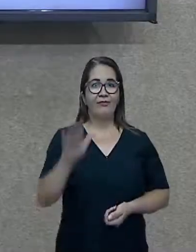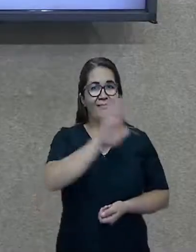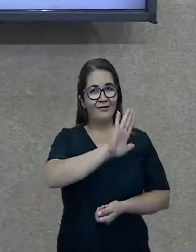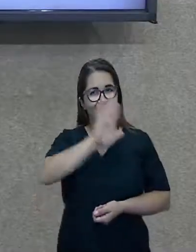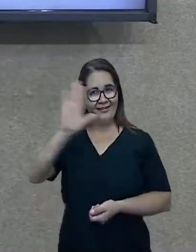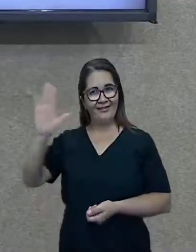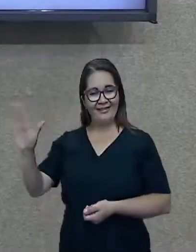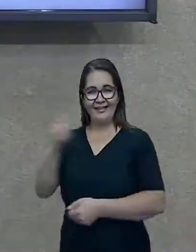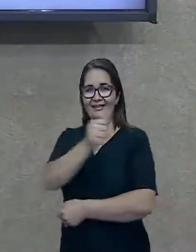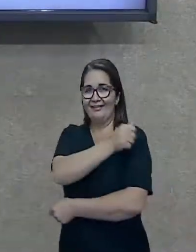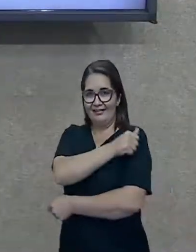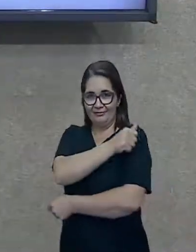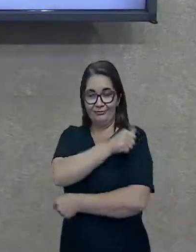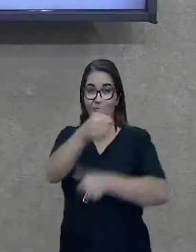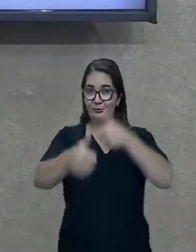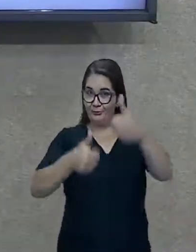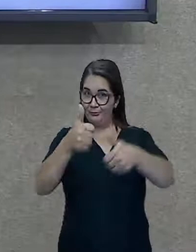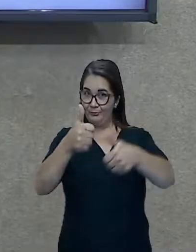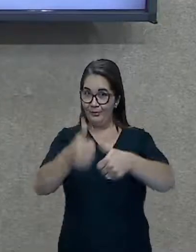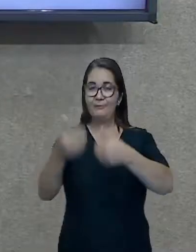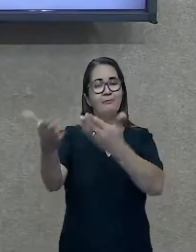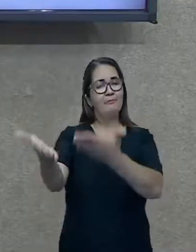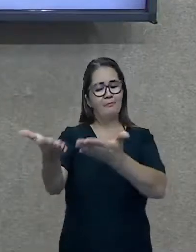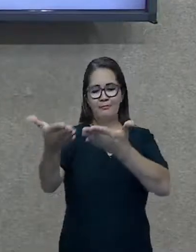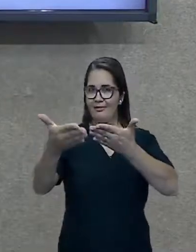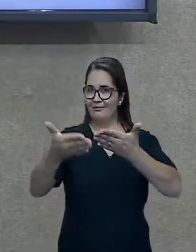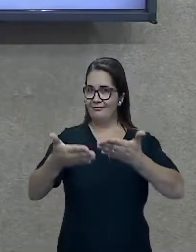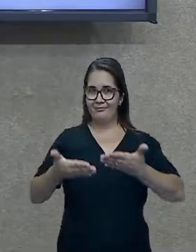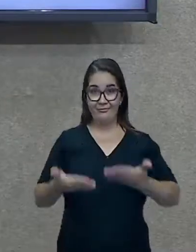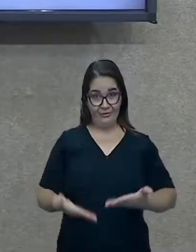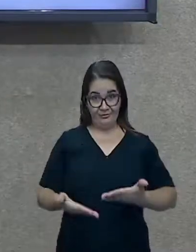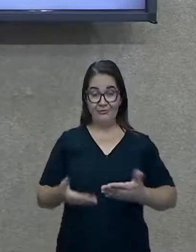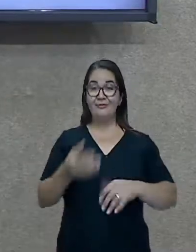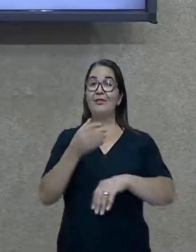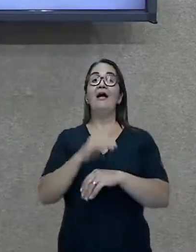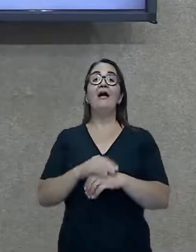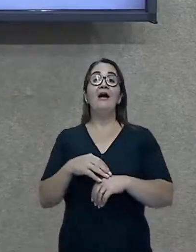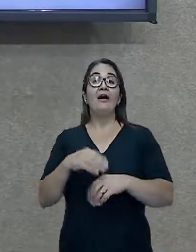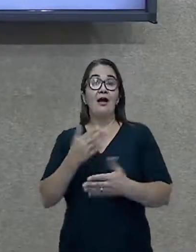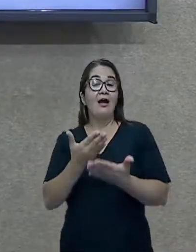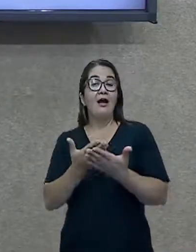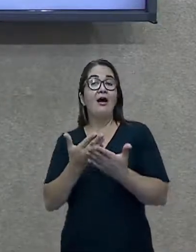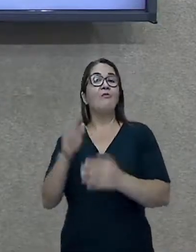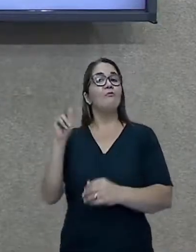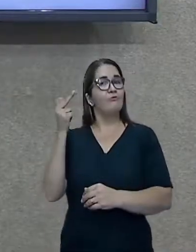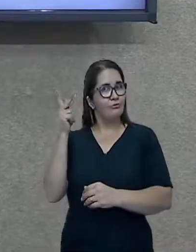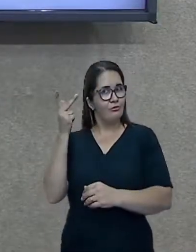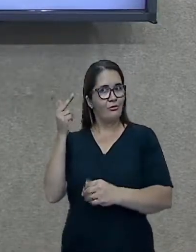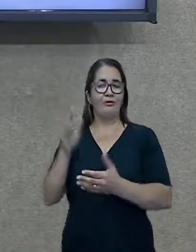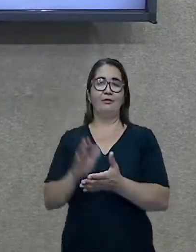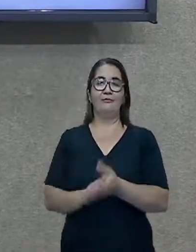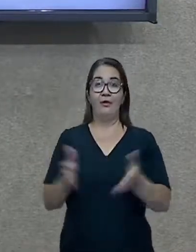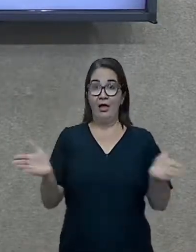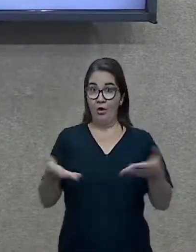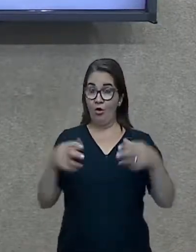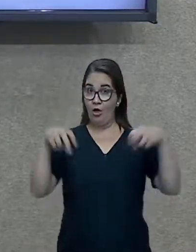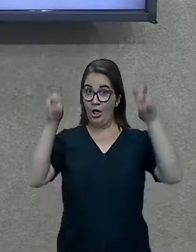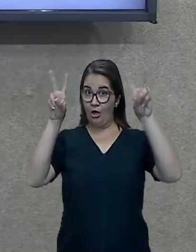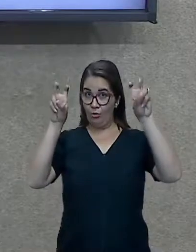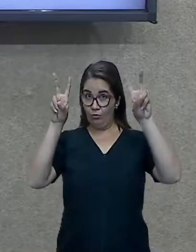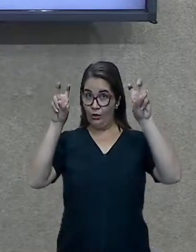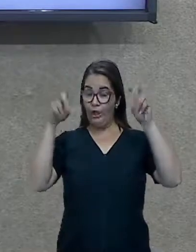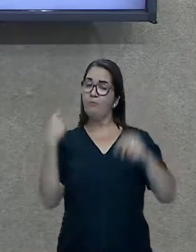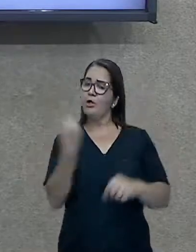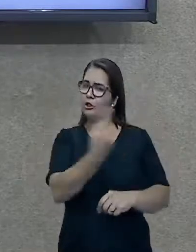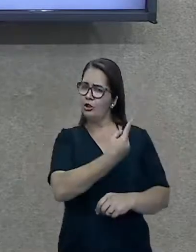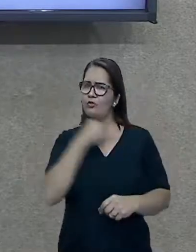Olá, caros estudantes. Sejam bem-vindos a mais uma aula de História. Esse conteúdo que vamos aprender na aula de hoje,